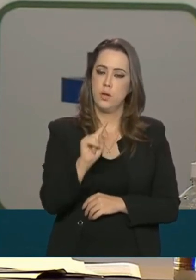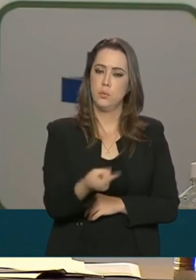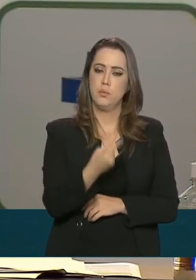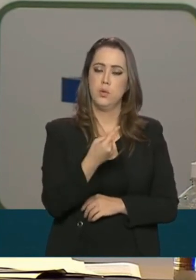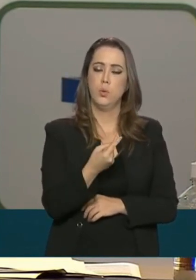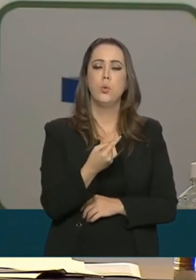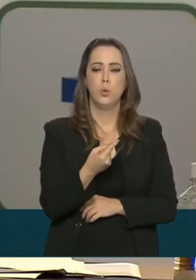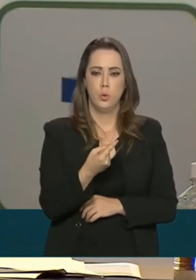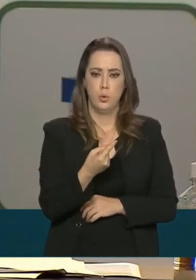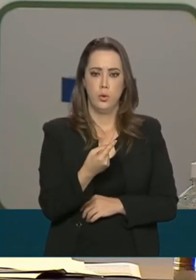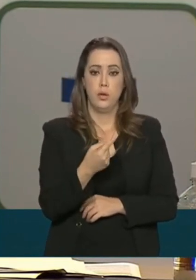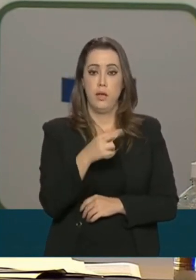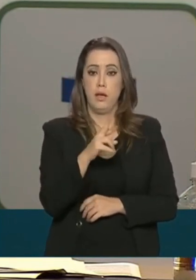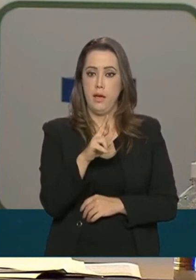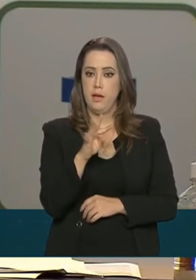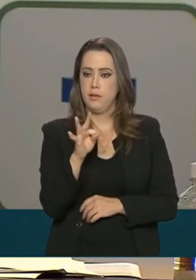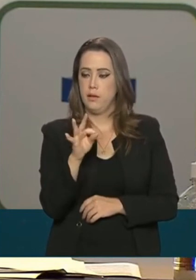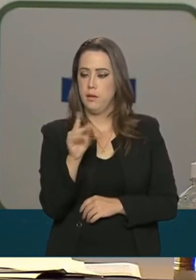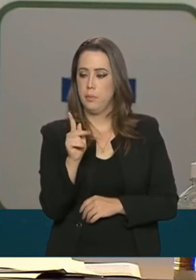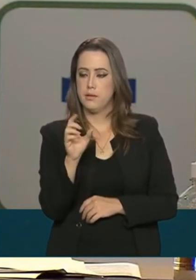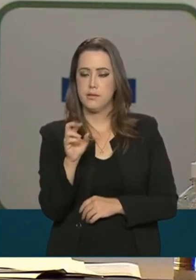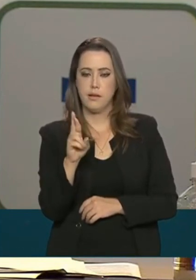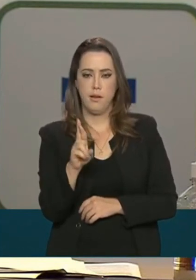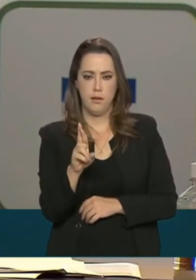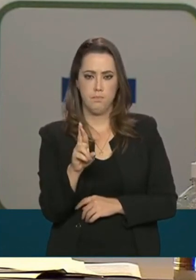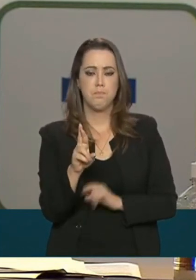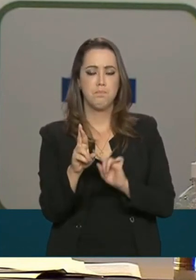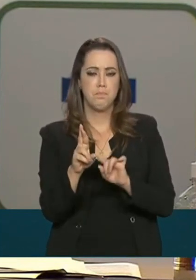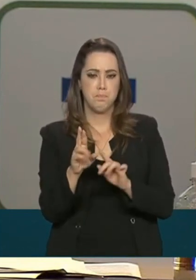2.124.233 testes por RT-PCR,